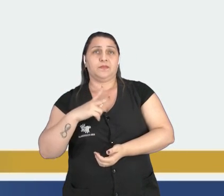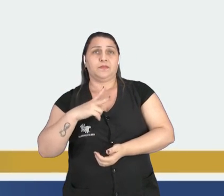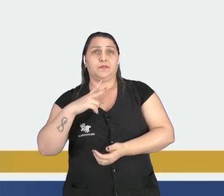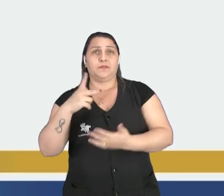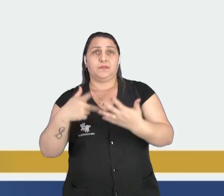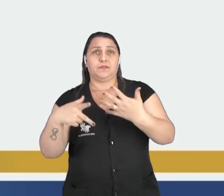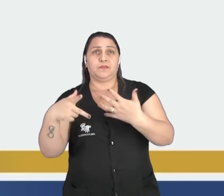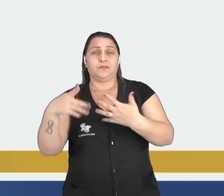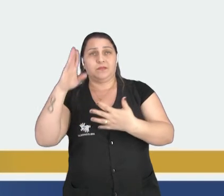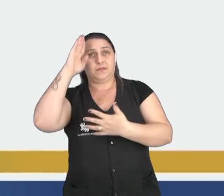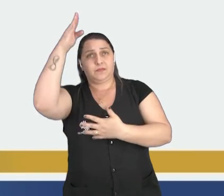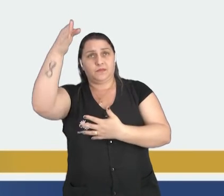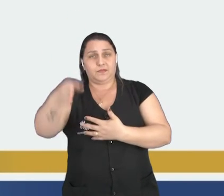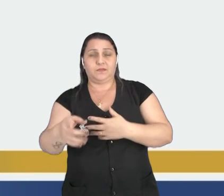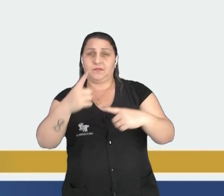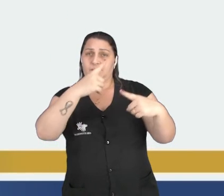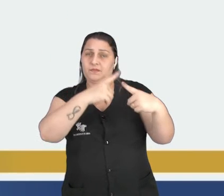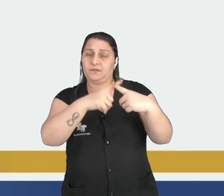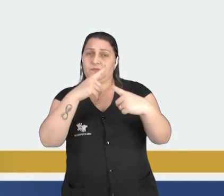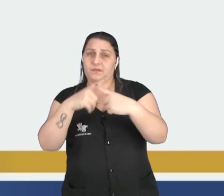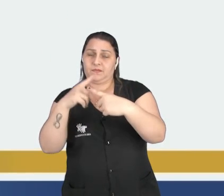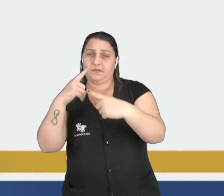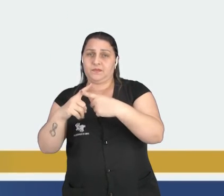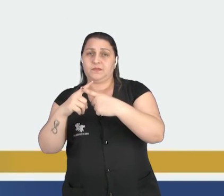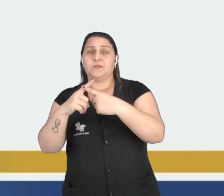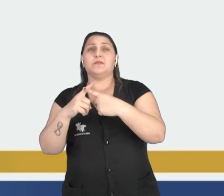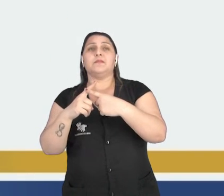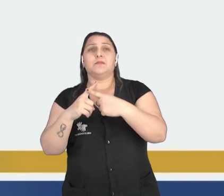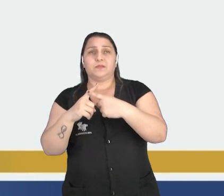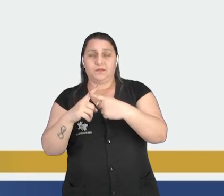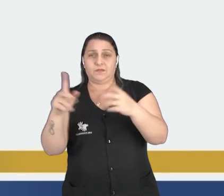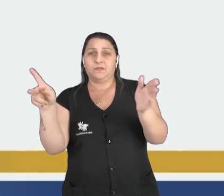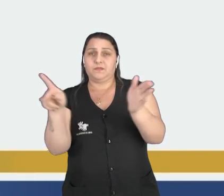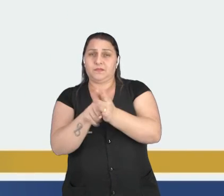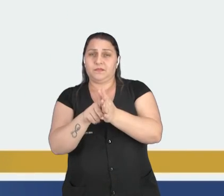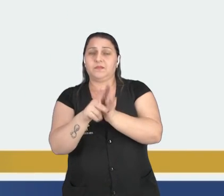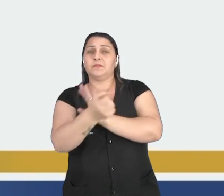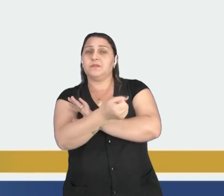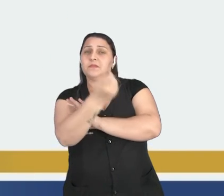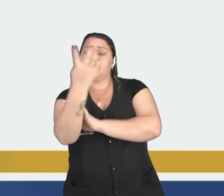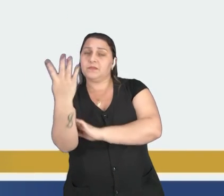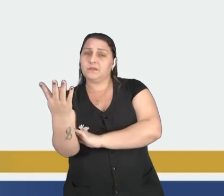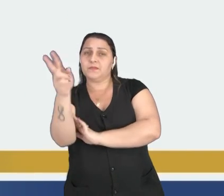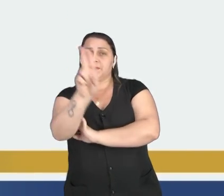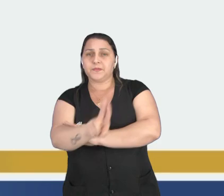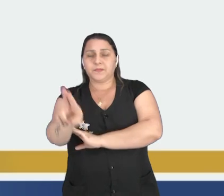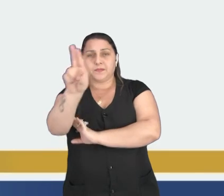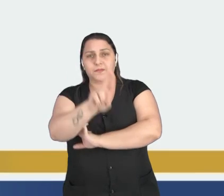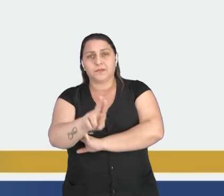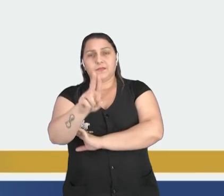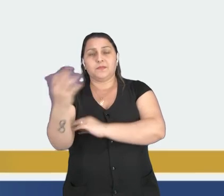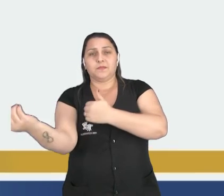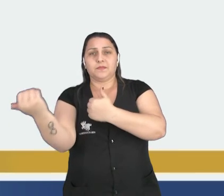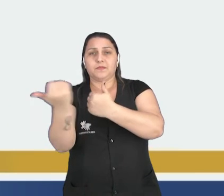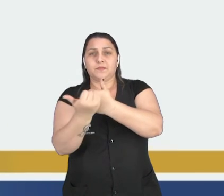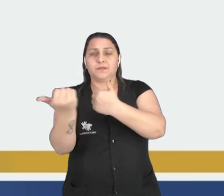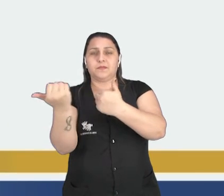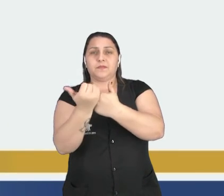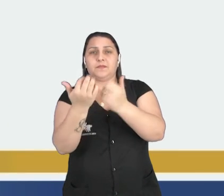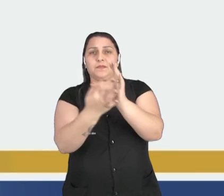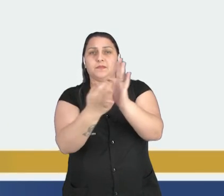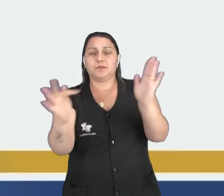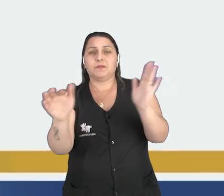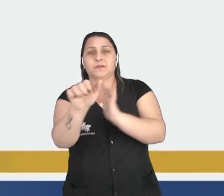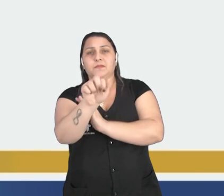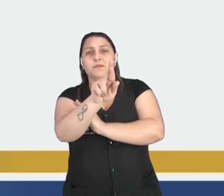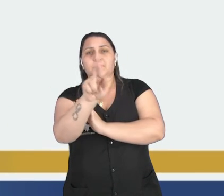princípio multiplicativo, que faz parte do princípio fundamental da contagem, pode ser utilizado substituindo-se pela fórmula de